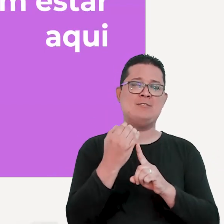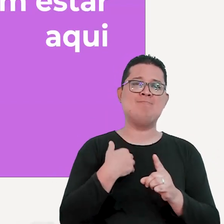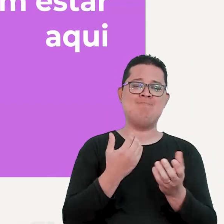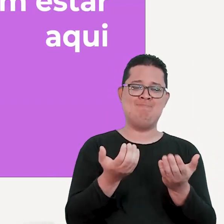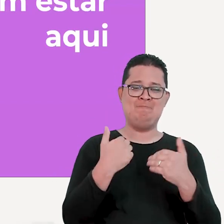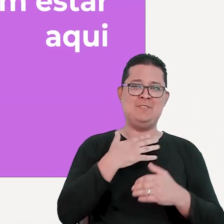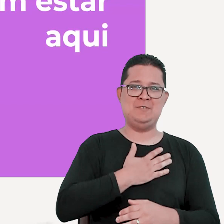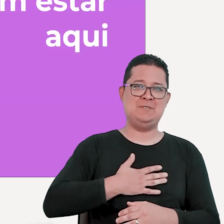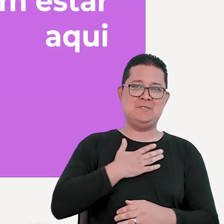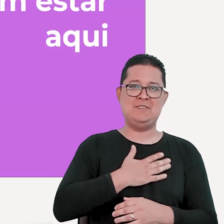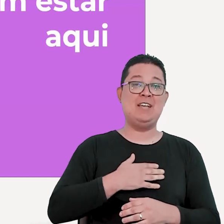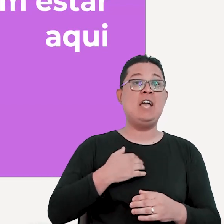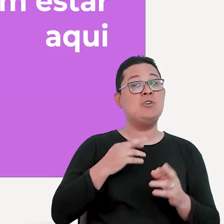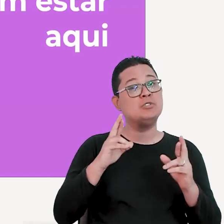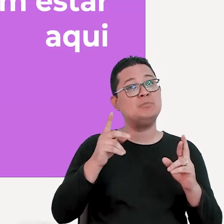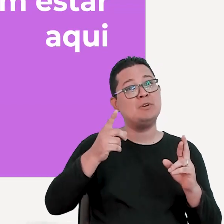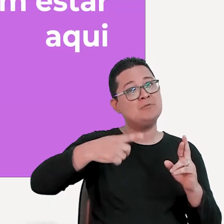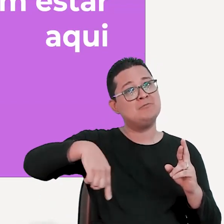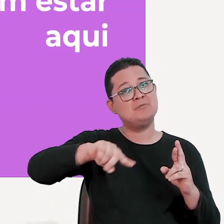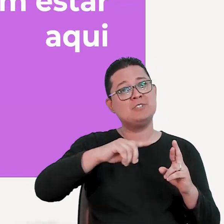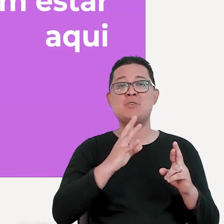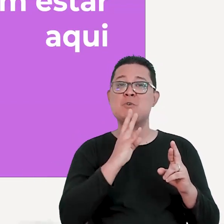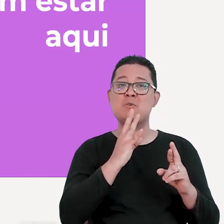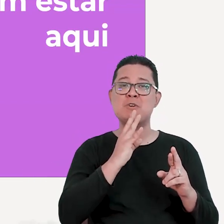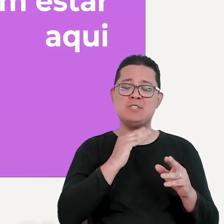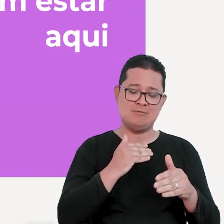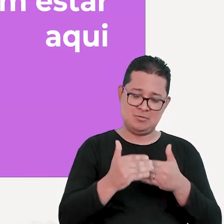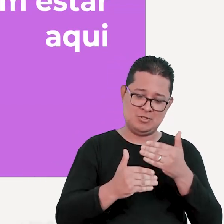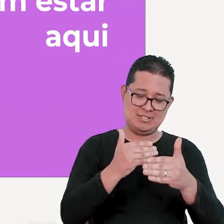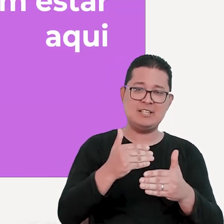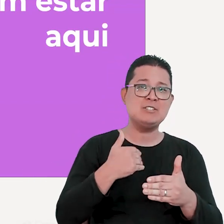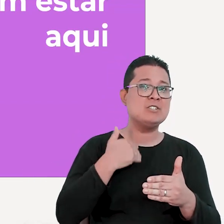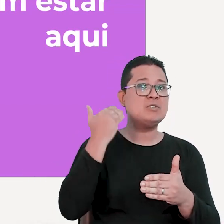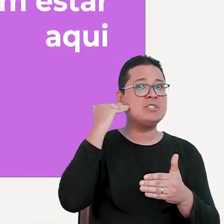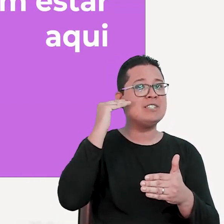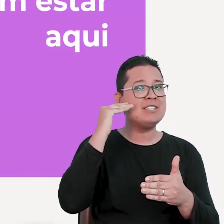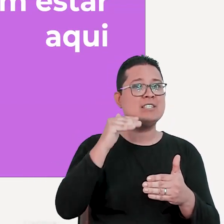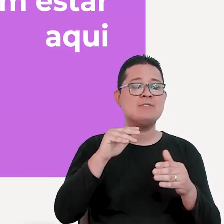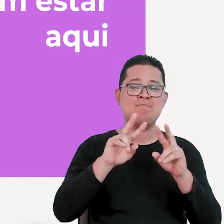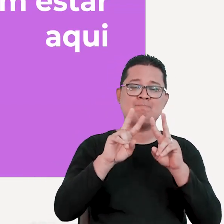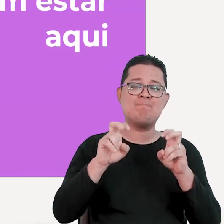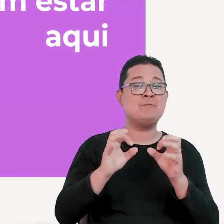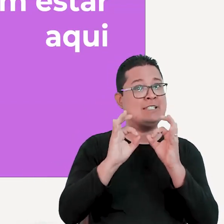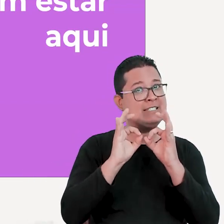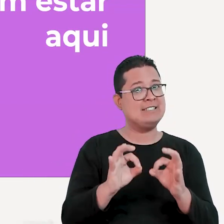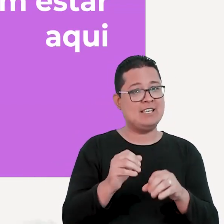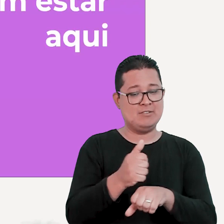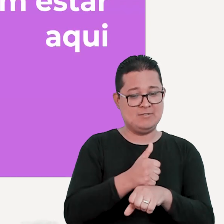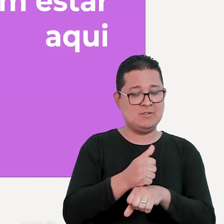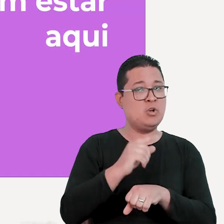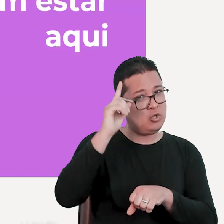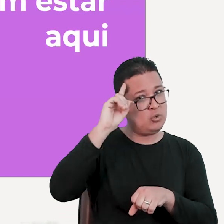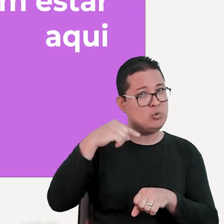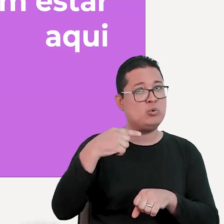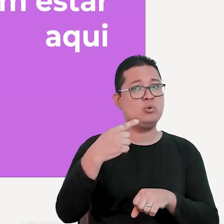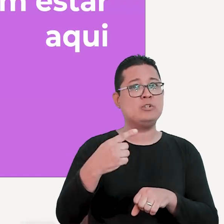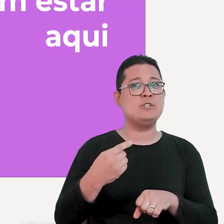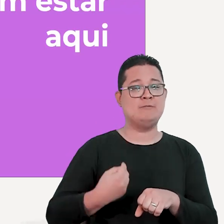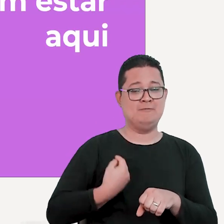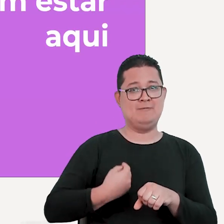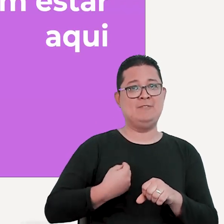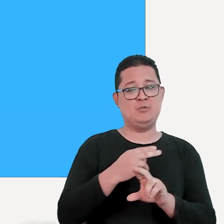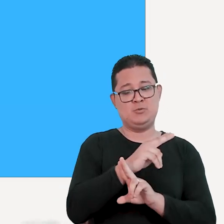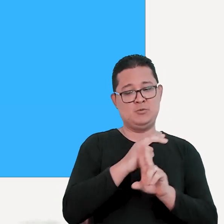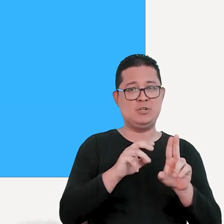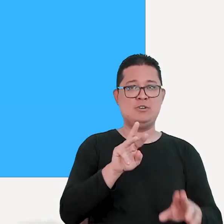que eu possa compartilhar um pouquinho do processo que eu entendo como o ideal aí na vida, no dia a dia de uma pessoa UX